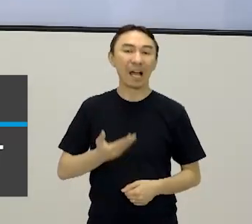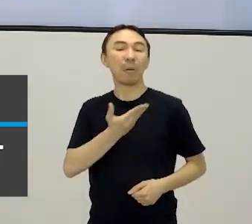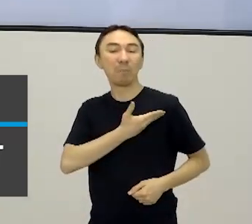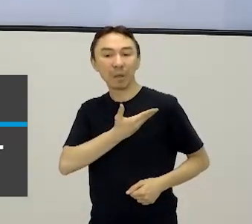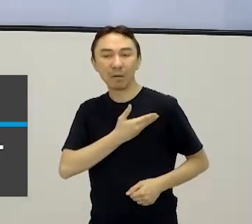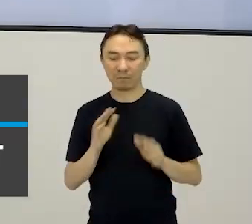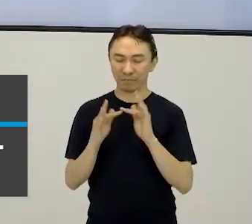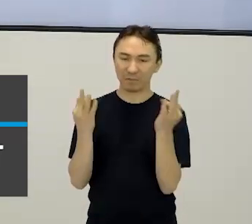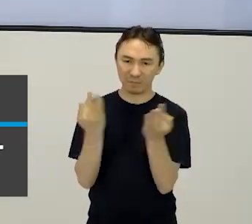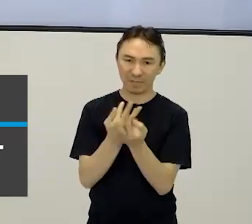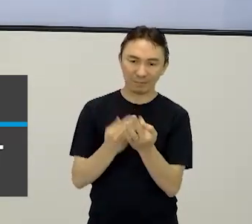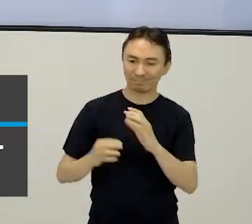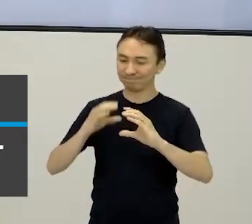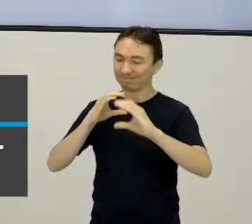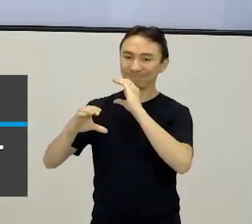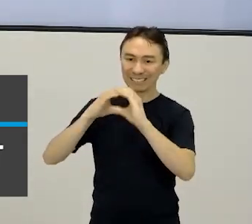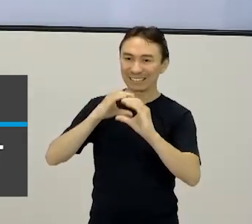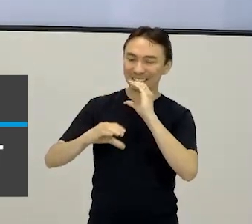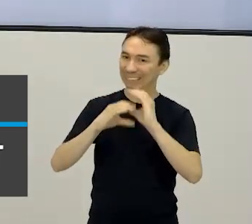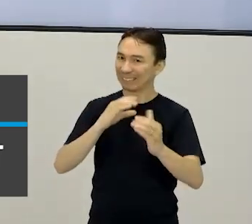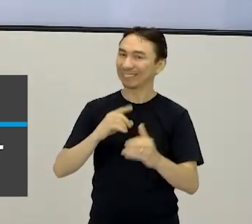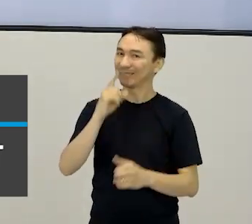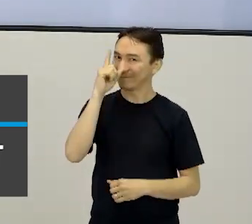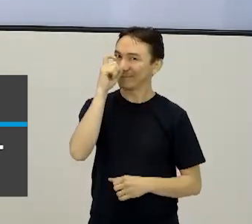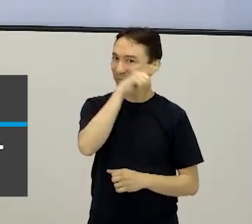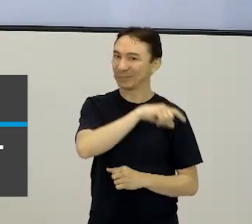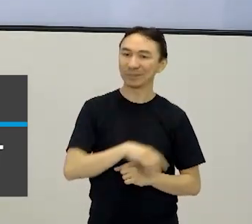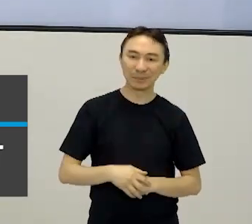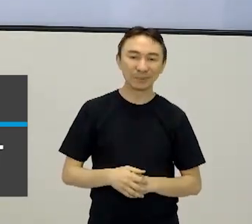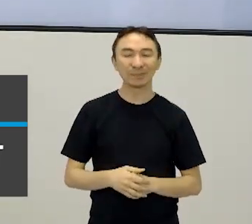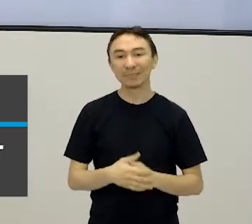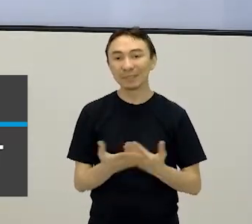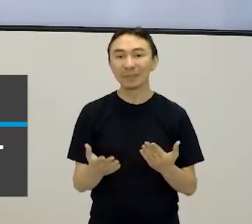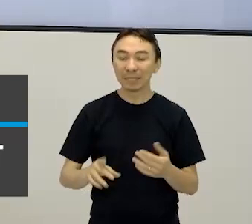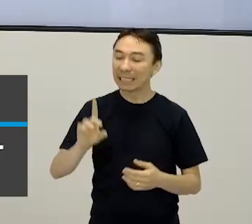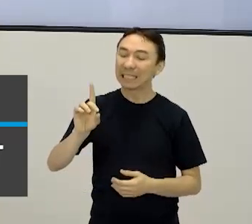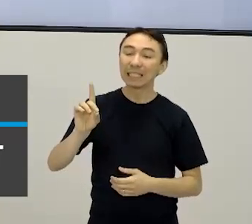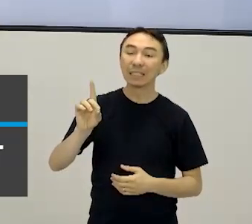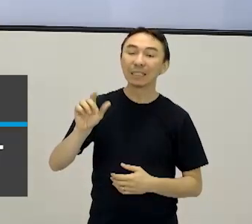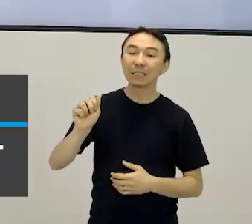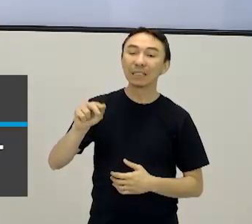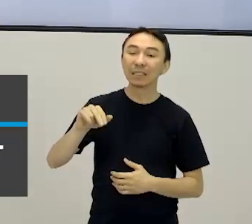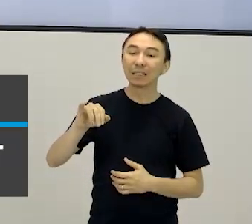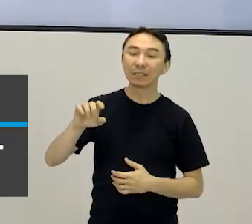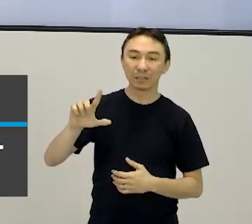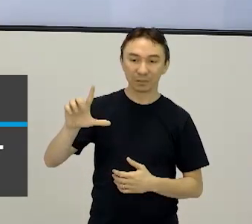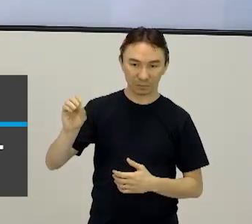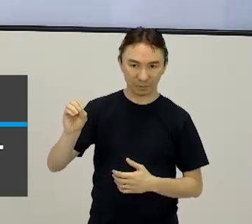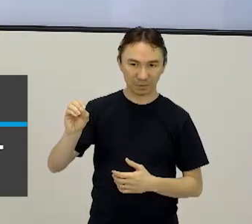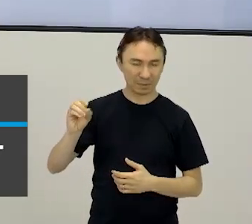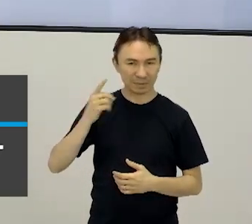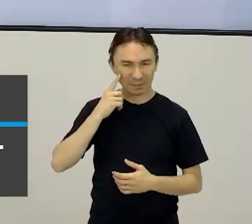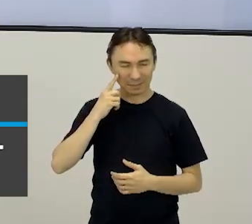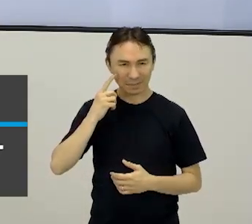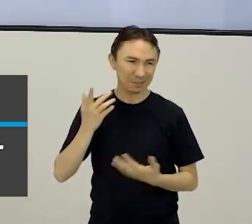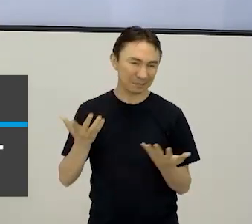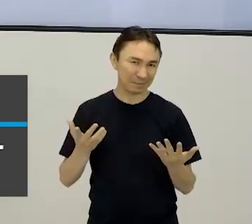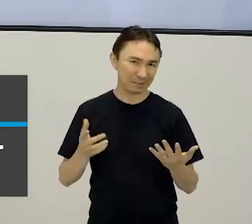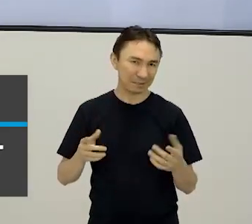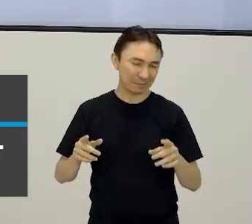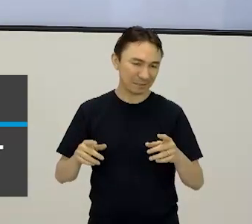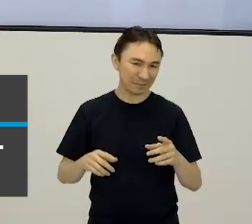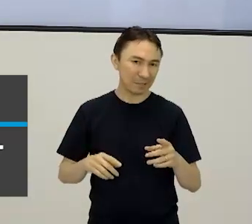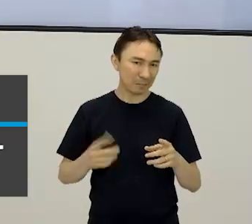mais difícil. Só que olha só que interessante. O Danilo, ele analisou a situação por um prisma